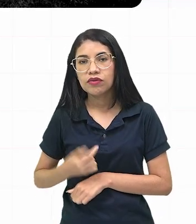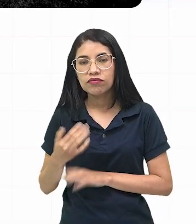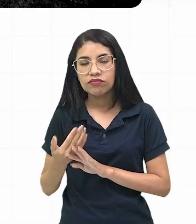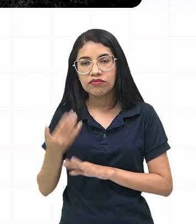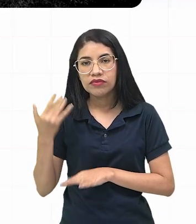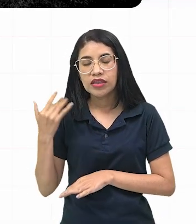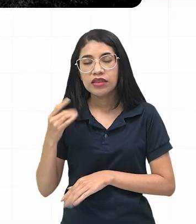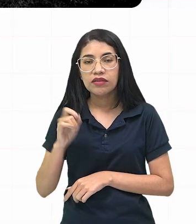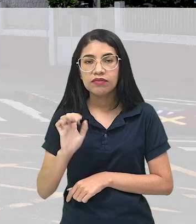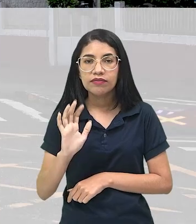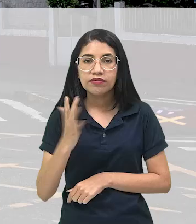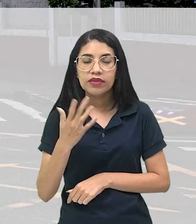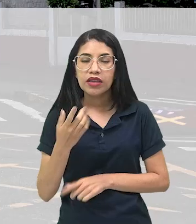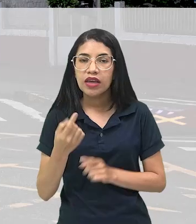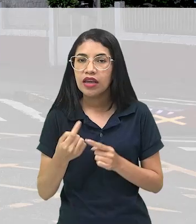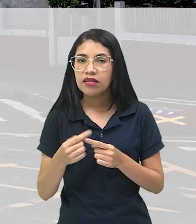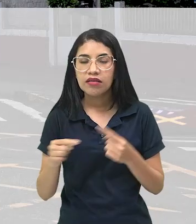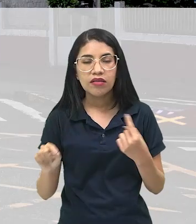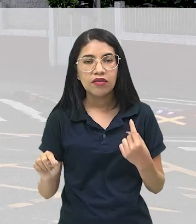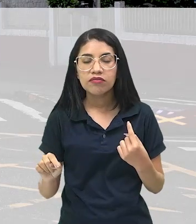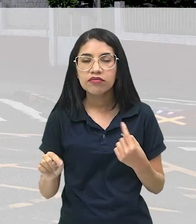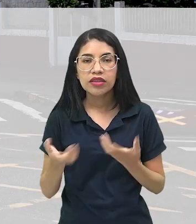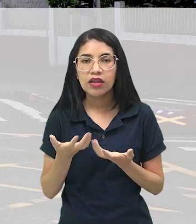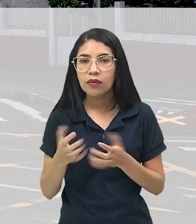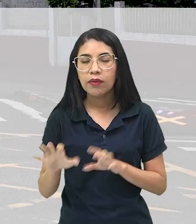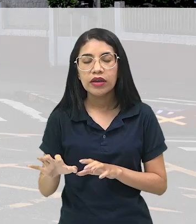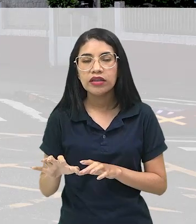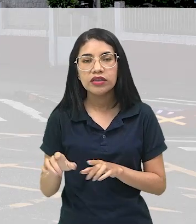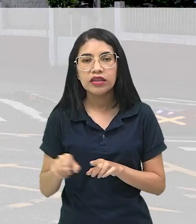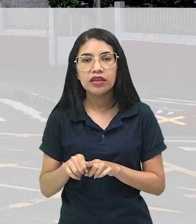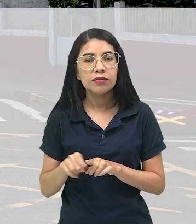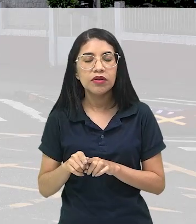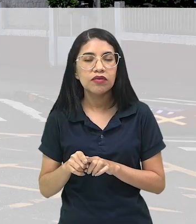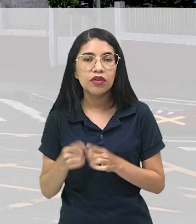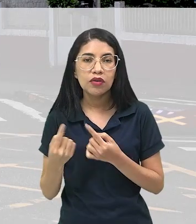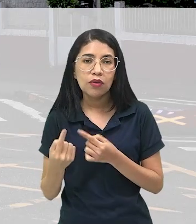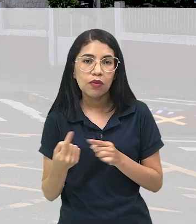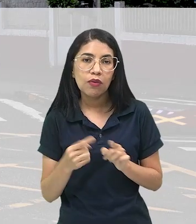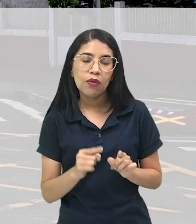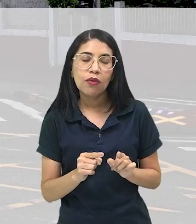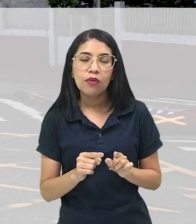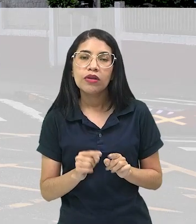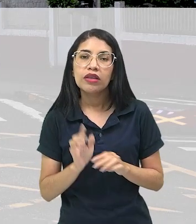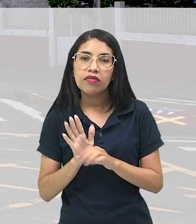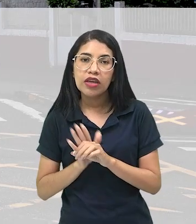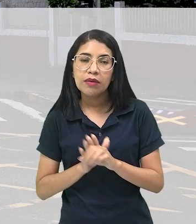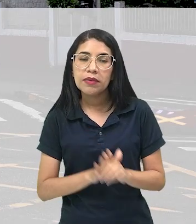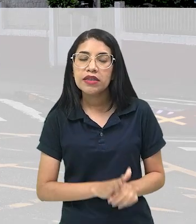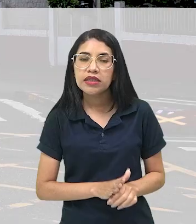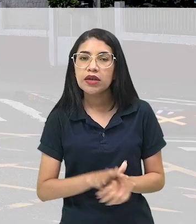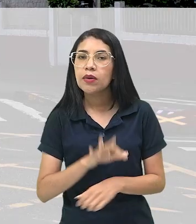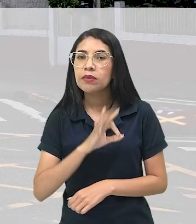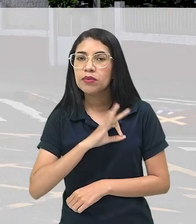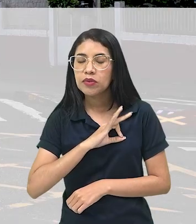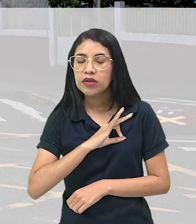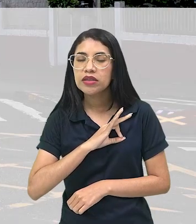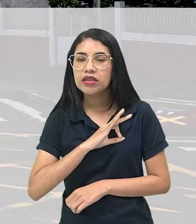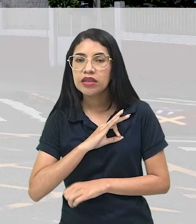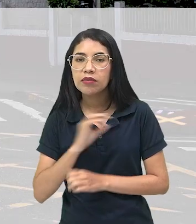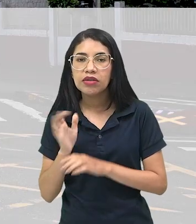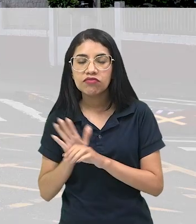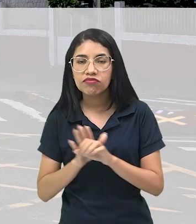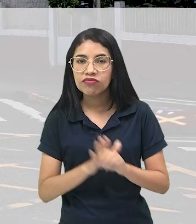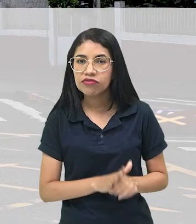indo mesmo contrário ali, né, foi indo mesmo com tudo ali, né, repressão policial mesmo para